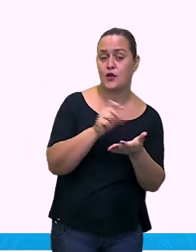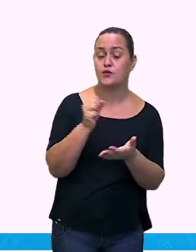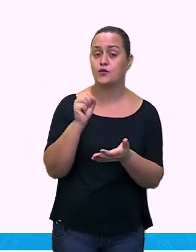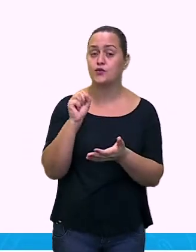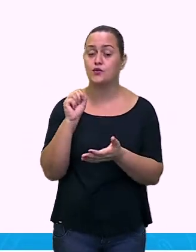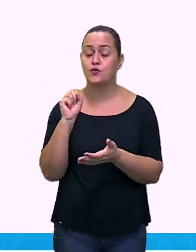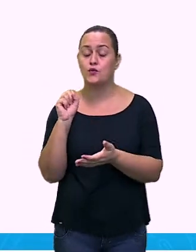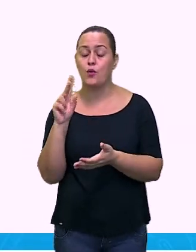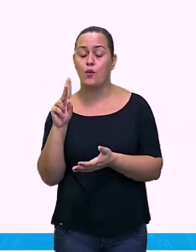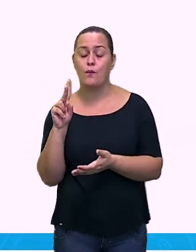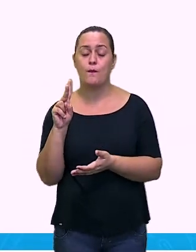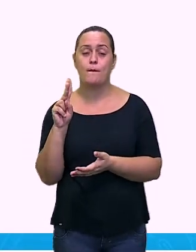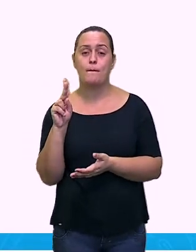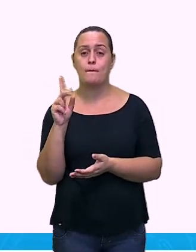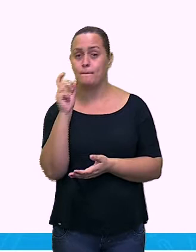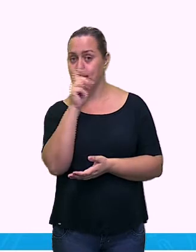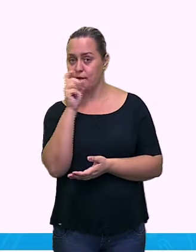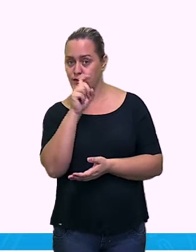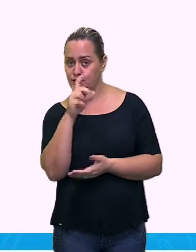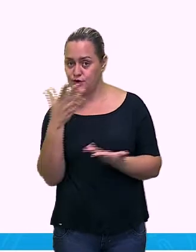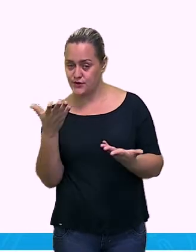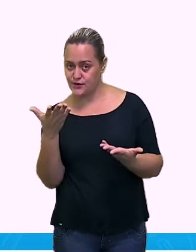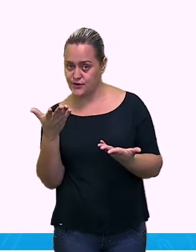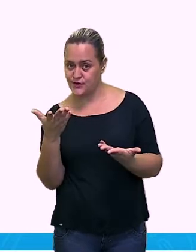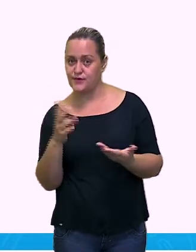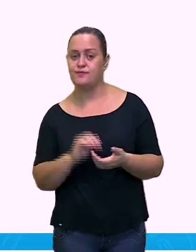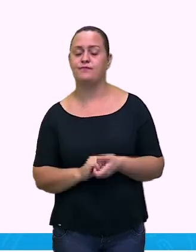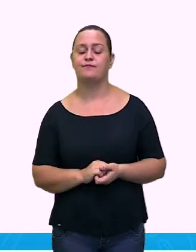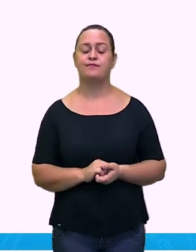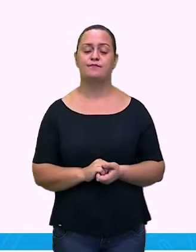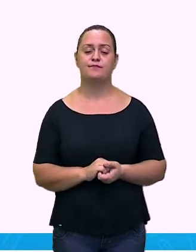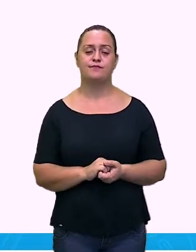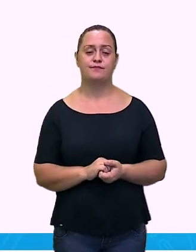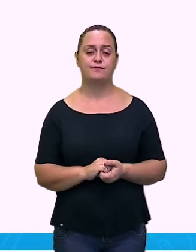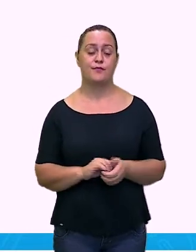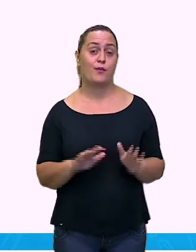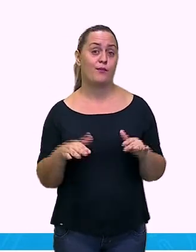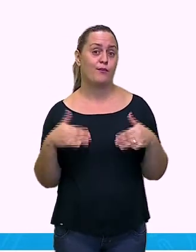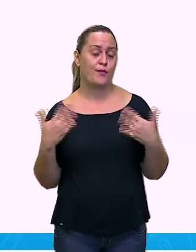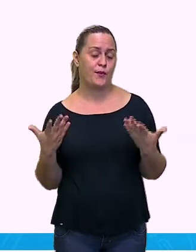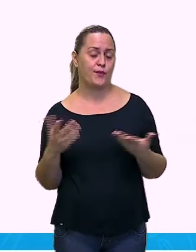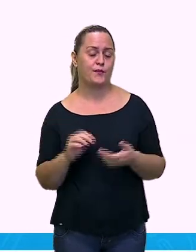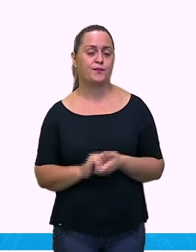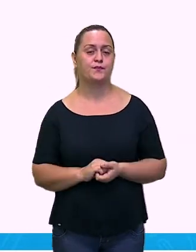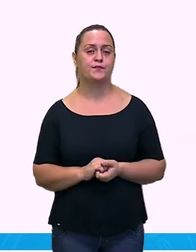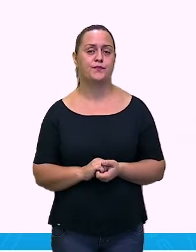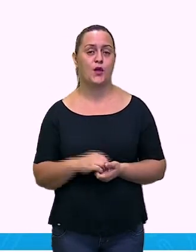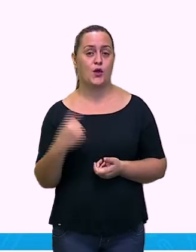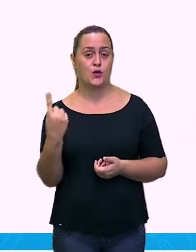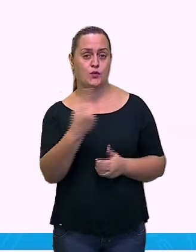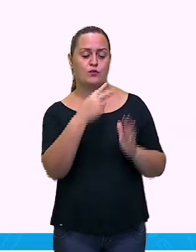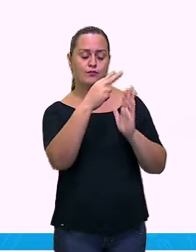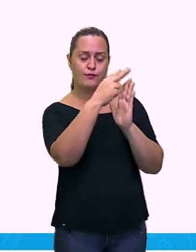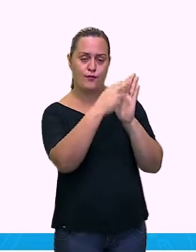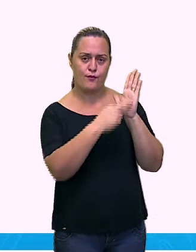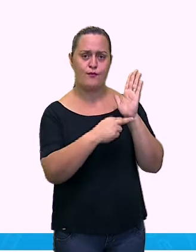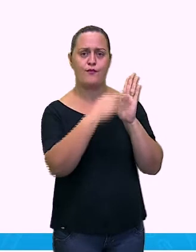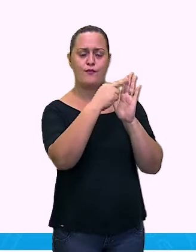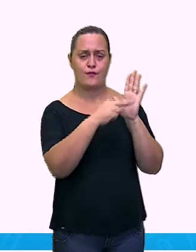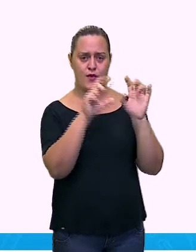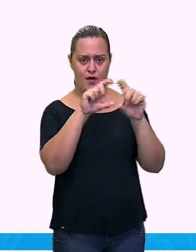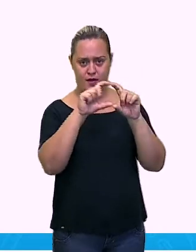falsa ou se ela é verdadeira que quer dizer isso ali tem uma informação